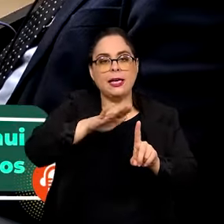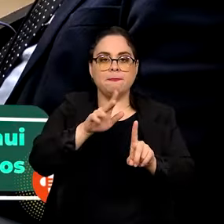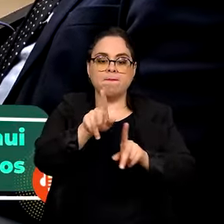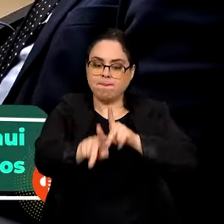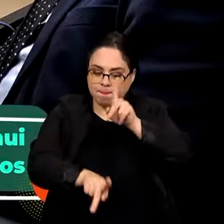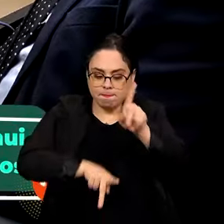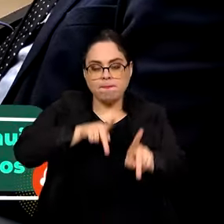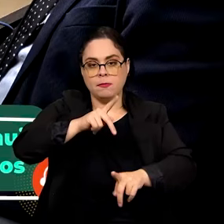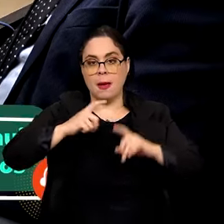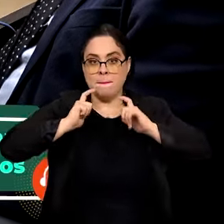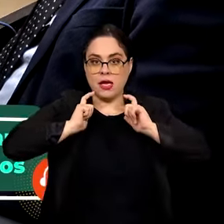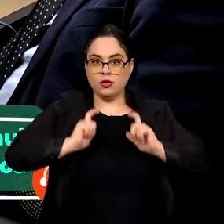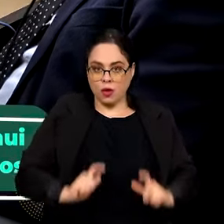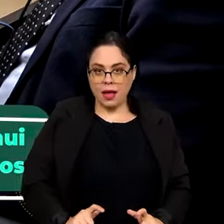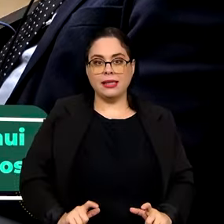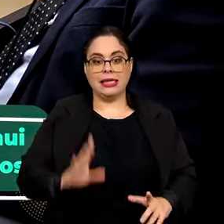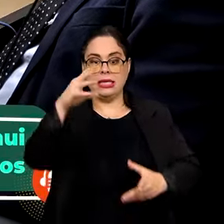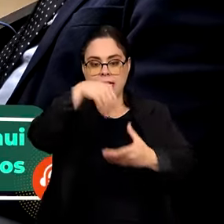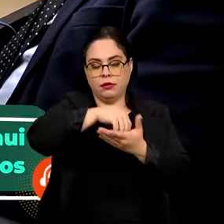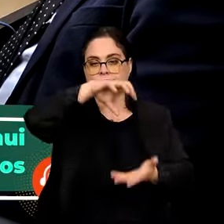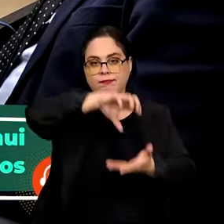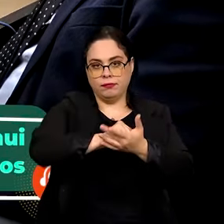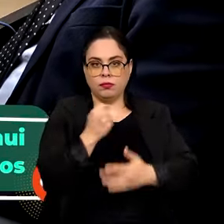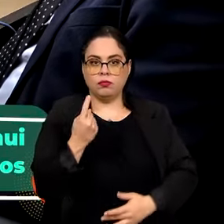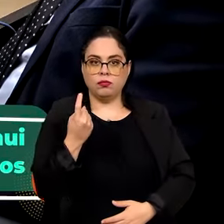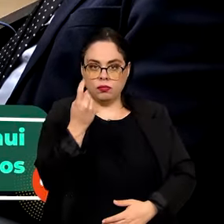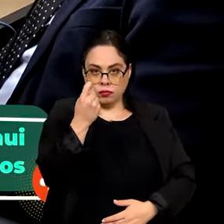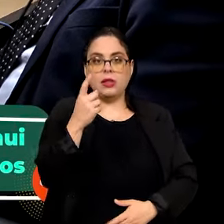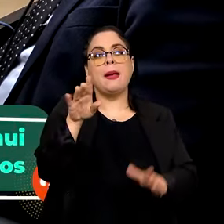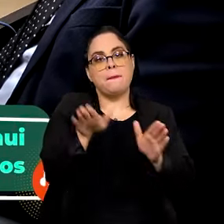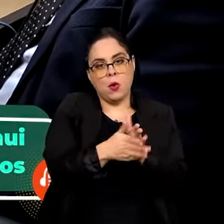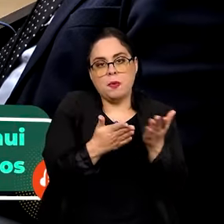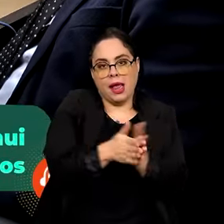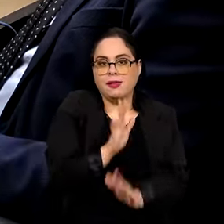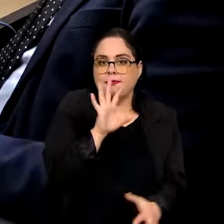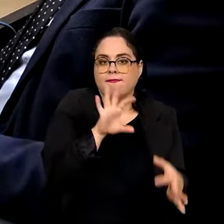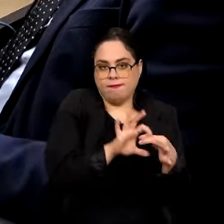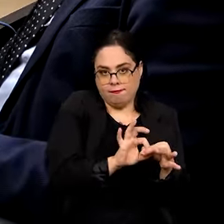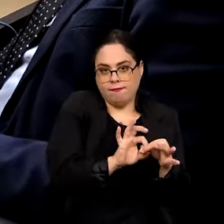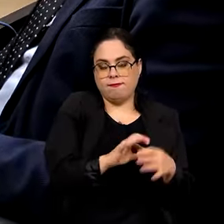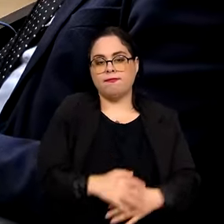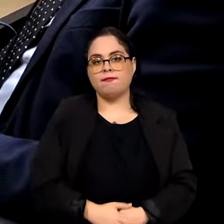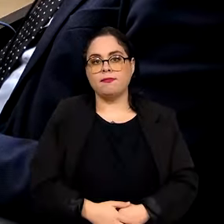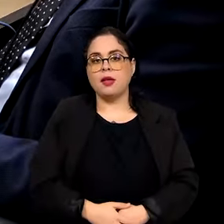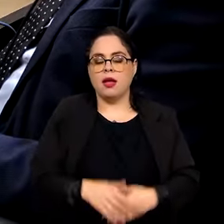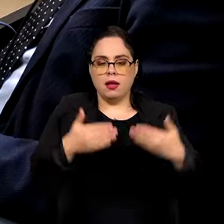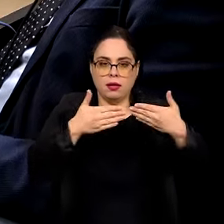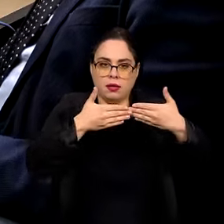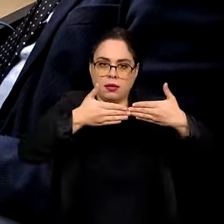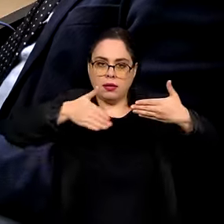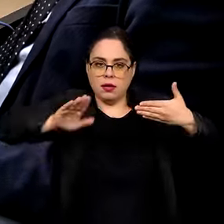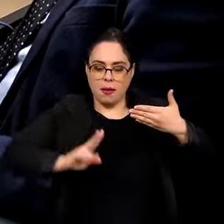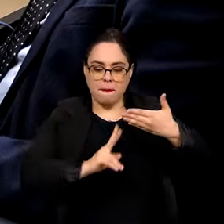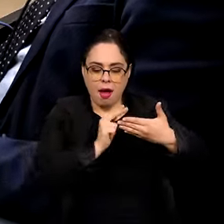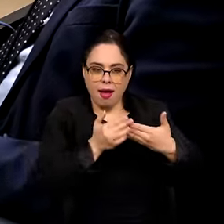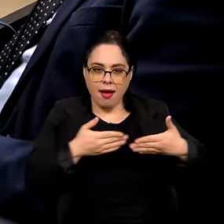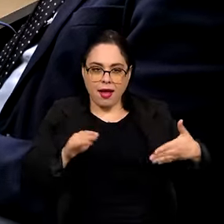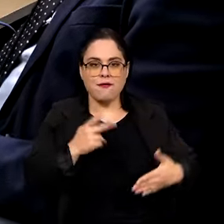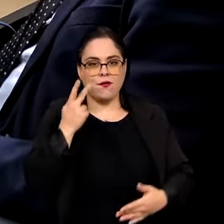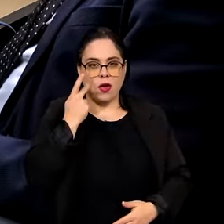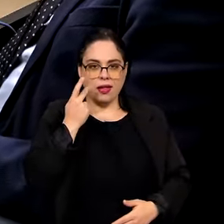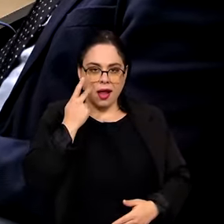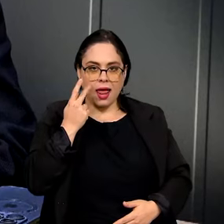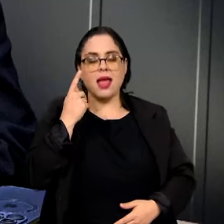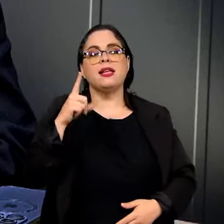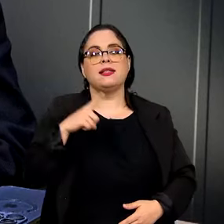Brasil em termos de um público que tá que está no cadastro único e que portanto estão na pobreza então o lançamento